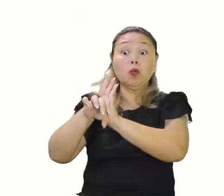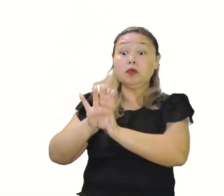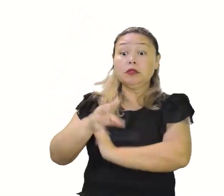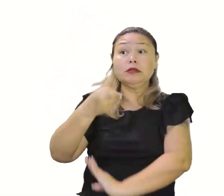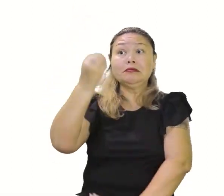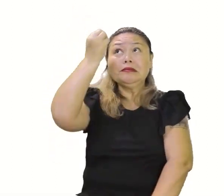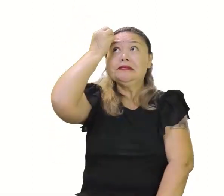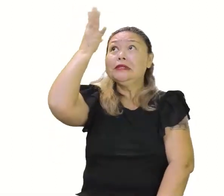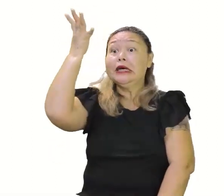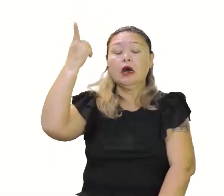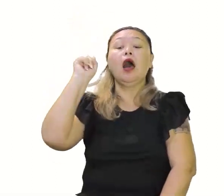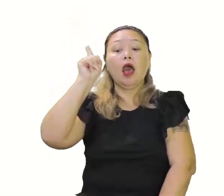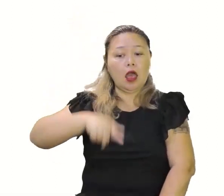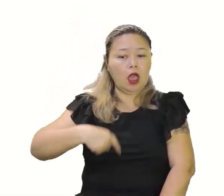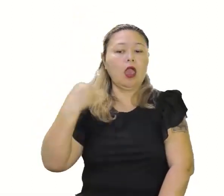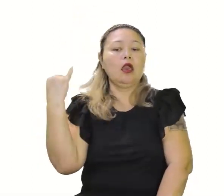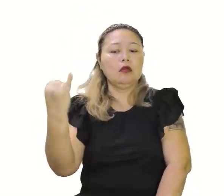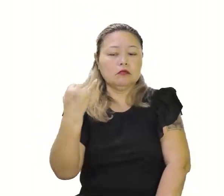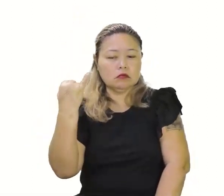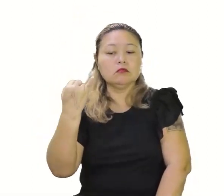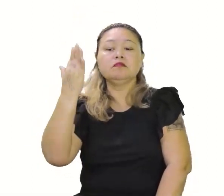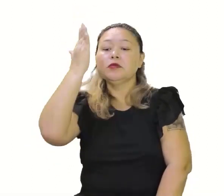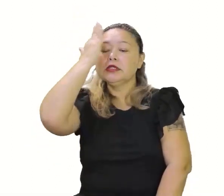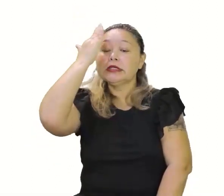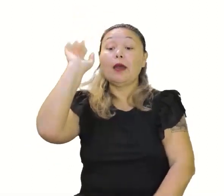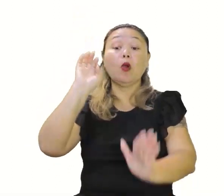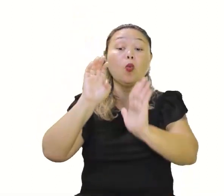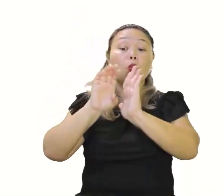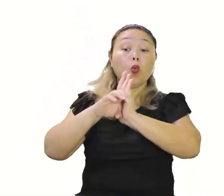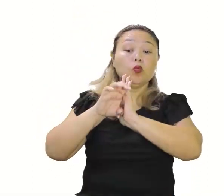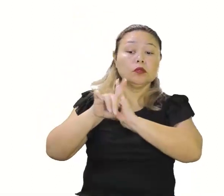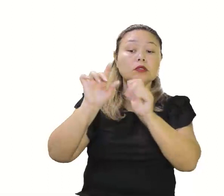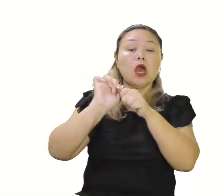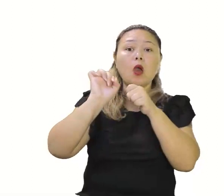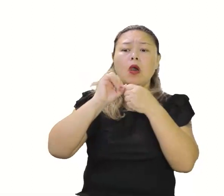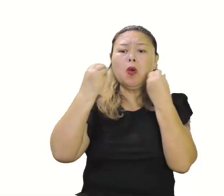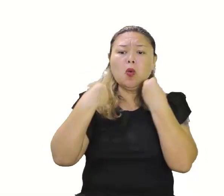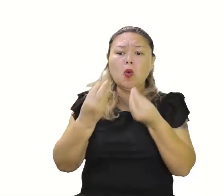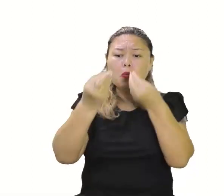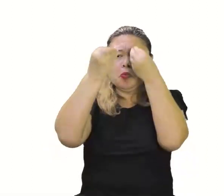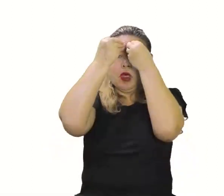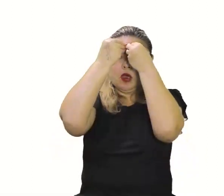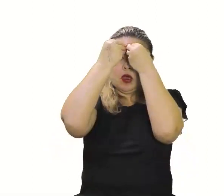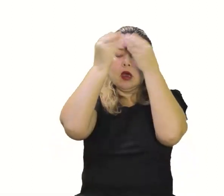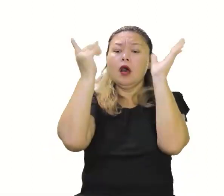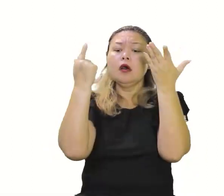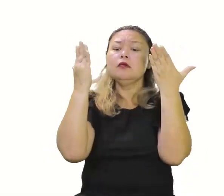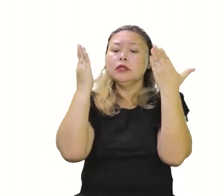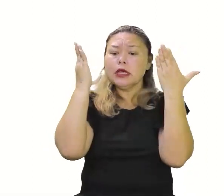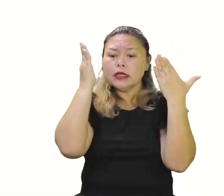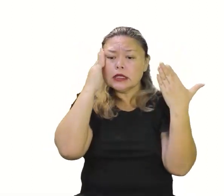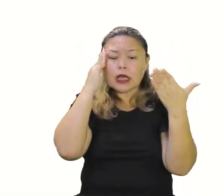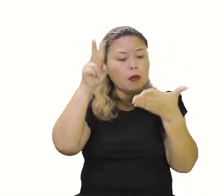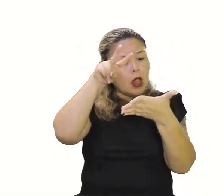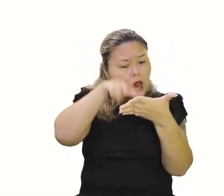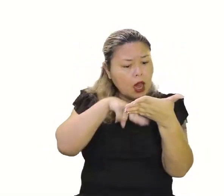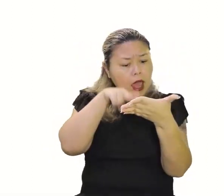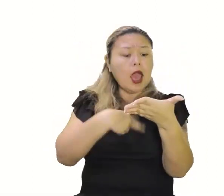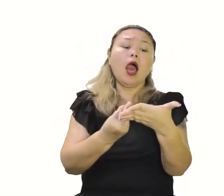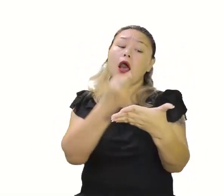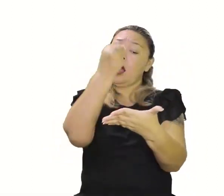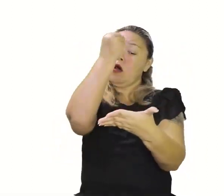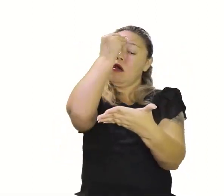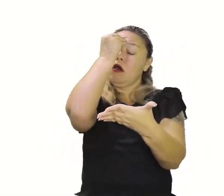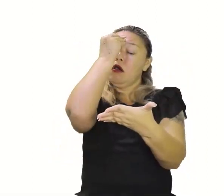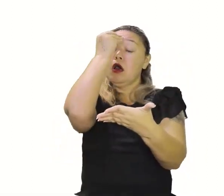Então, é importante que vocês saibam. Ah, mas como é que eu vou decorar? Não precisa decorar, você sabe, você lê, você guarda.